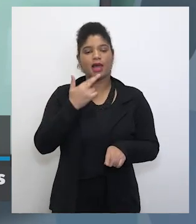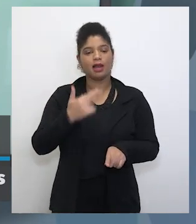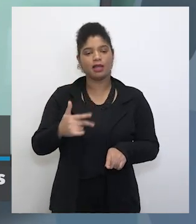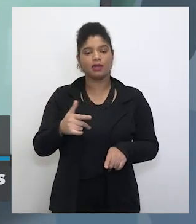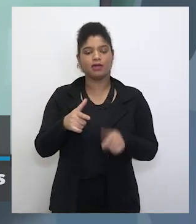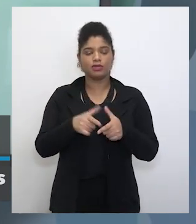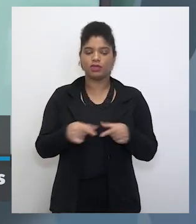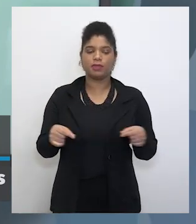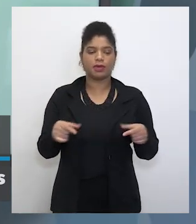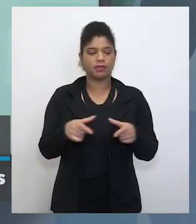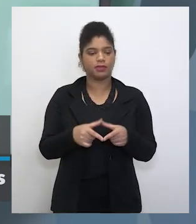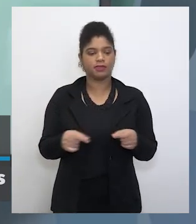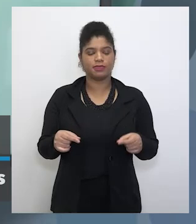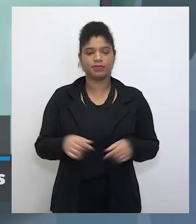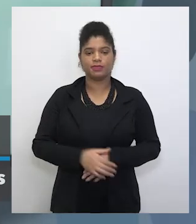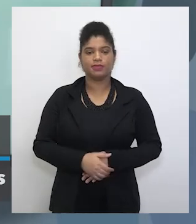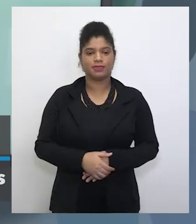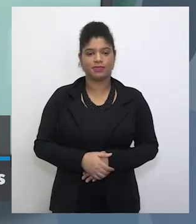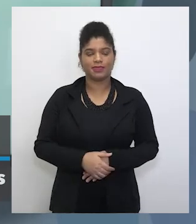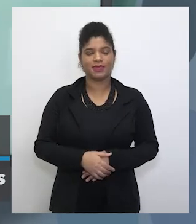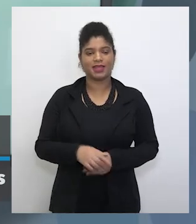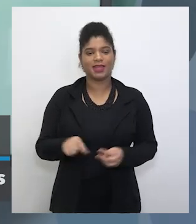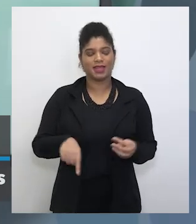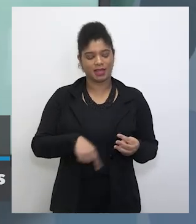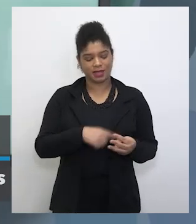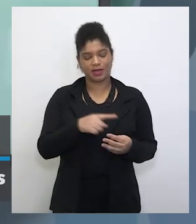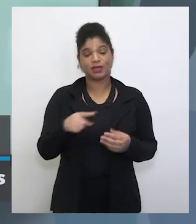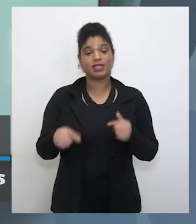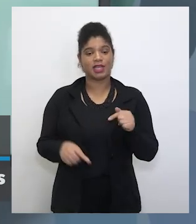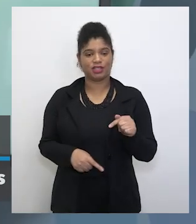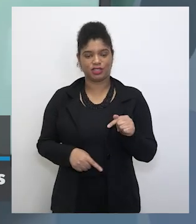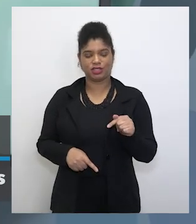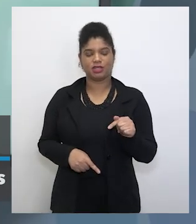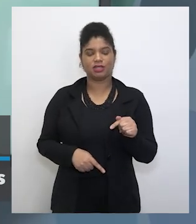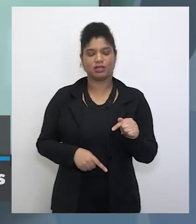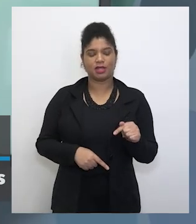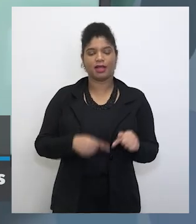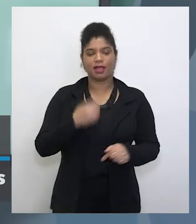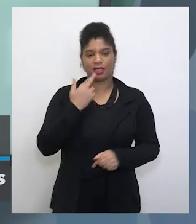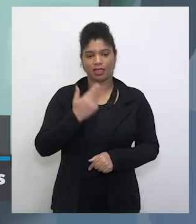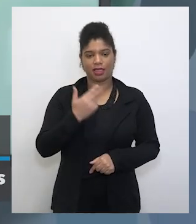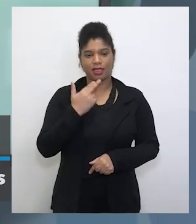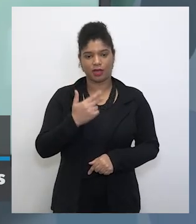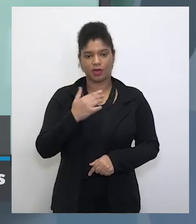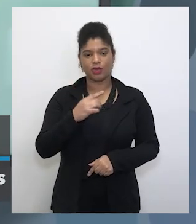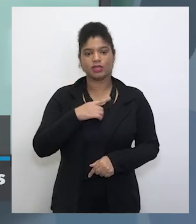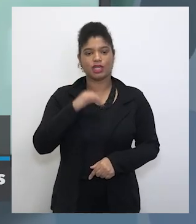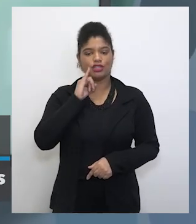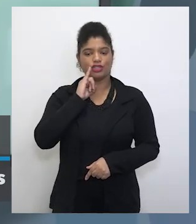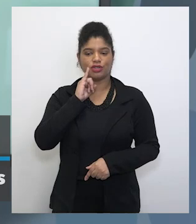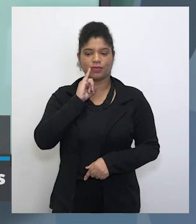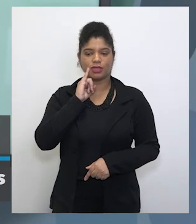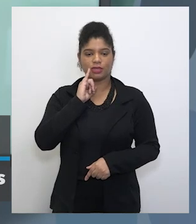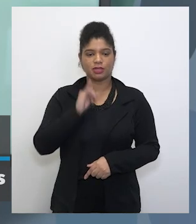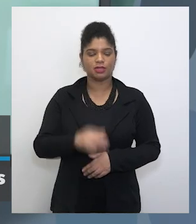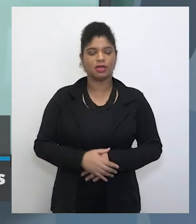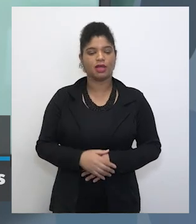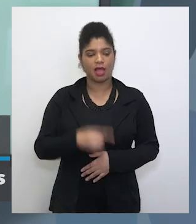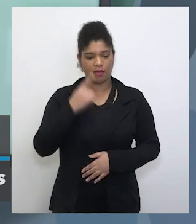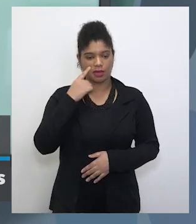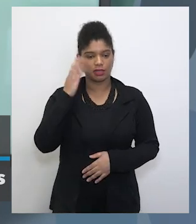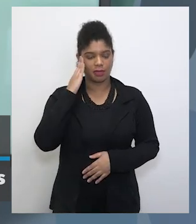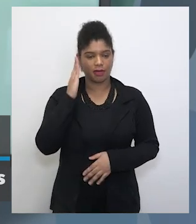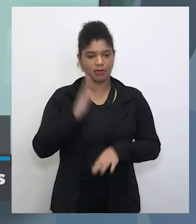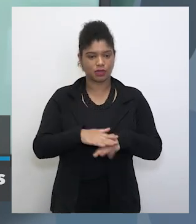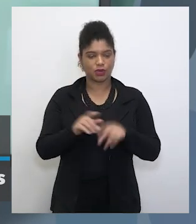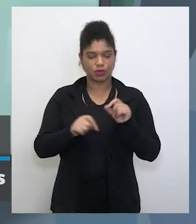lembro lá no finalzinho também. Então esses 7 idiomas aí são ofertados pelos CELs. É só você ligar e saber o que você pode fazer lá. Tudo bem? Já